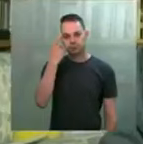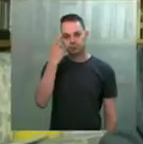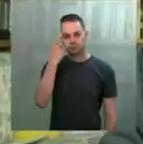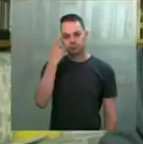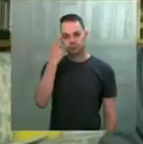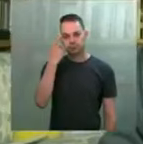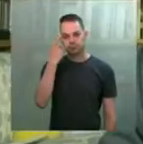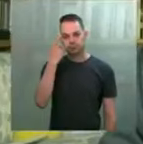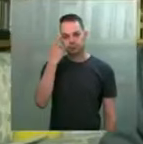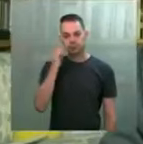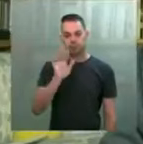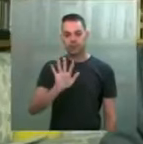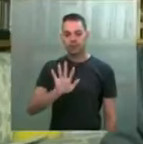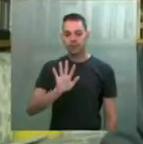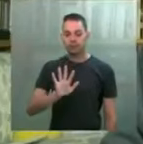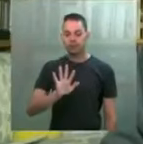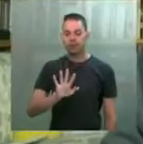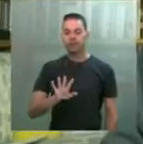Mas